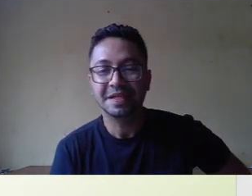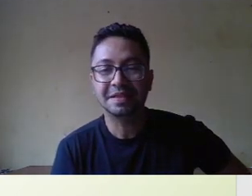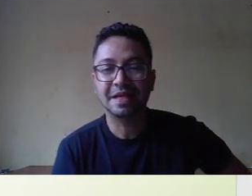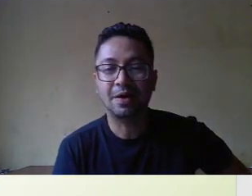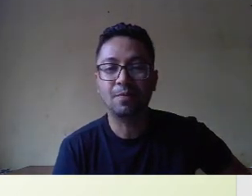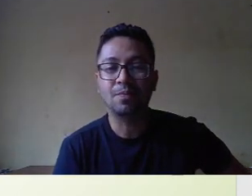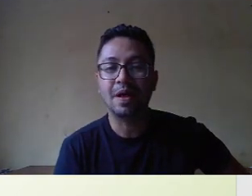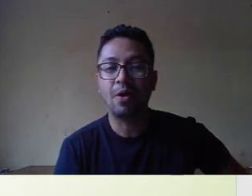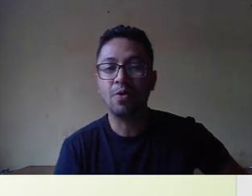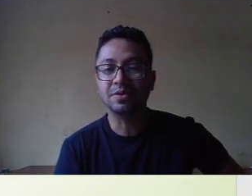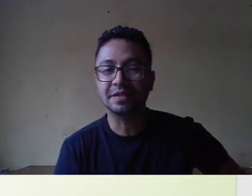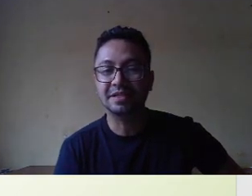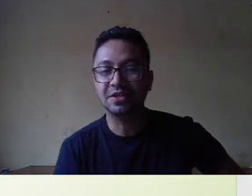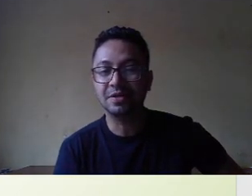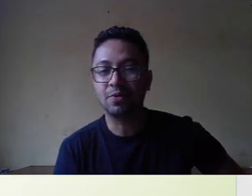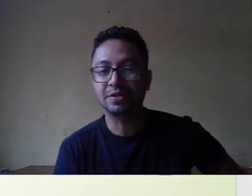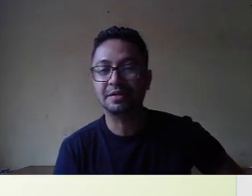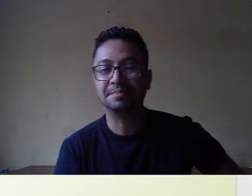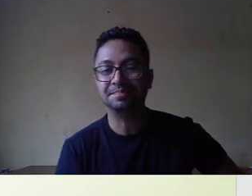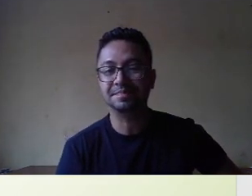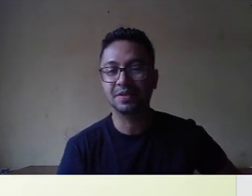né? Então, outra